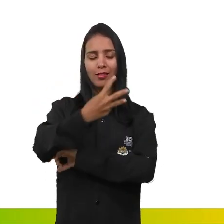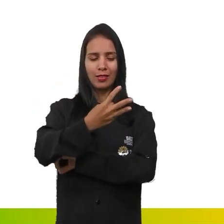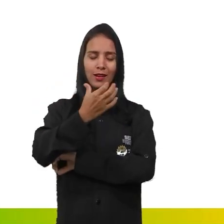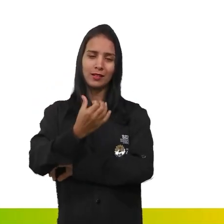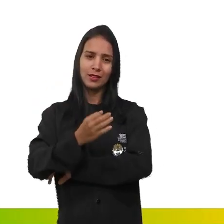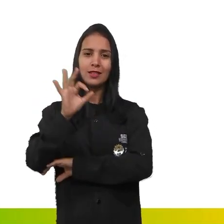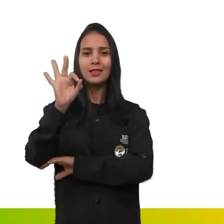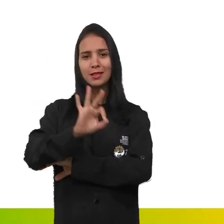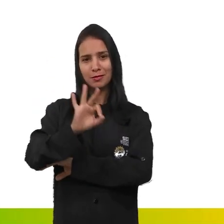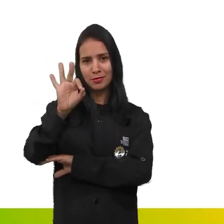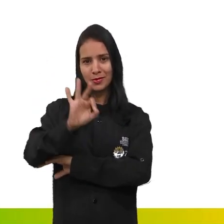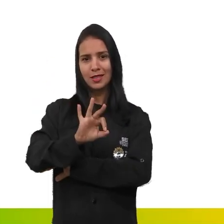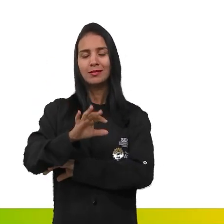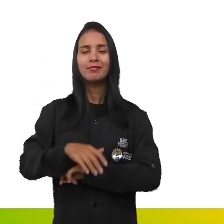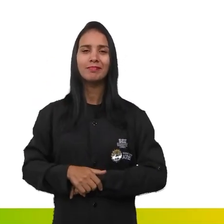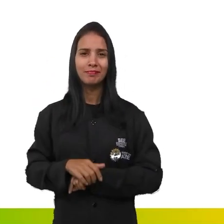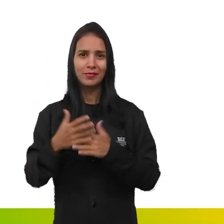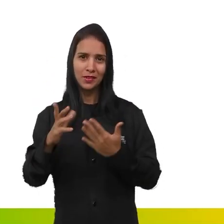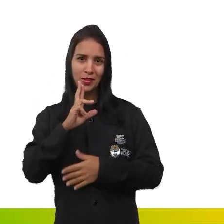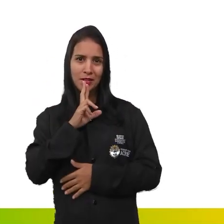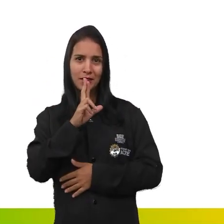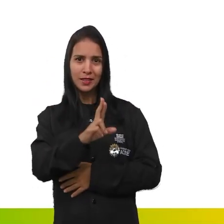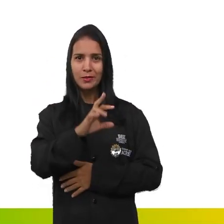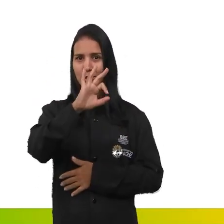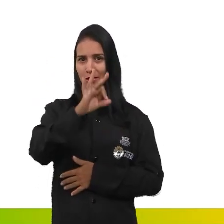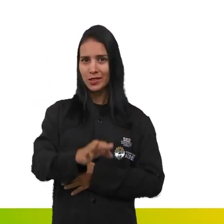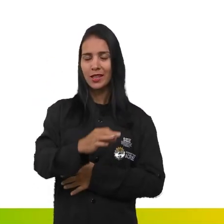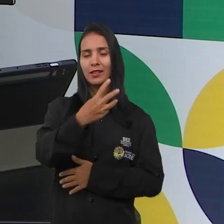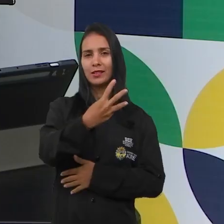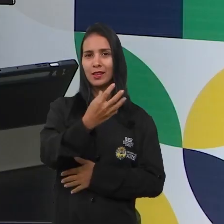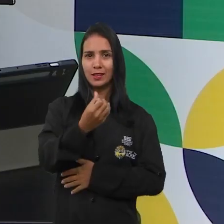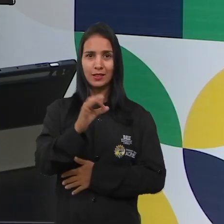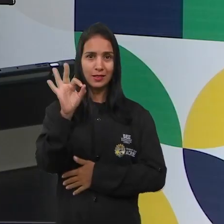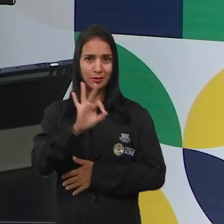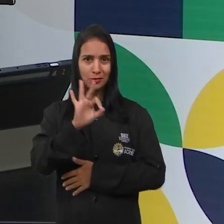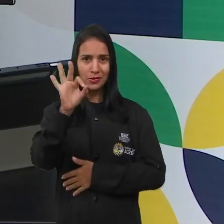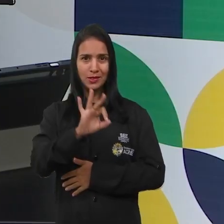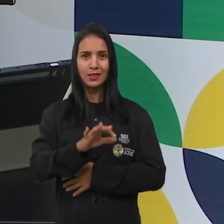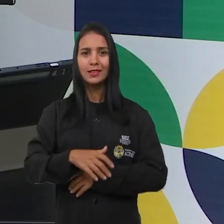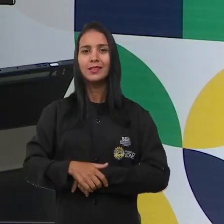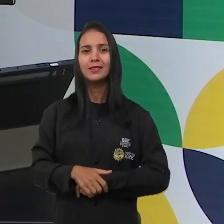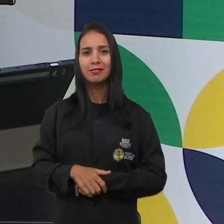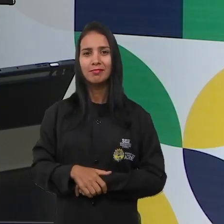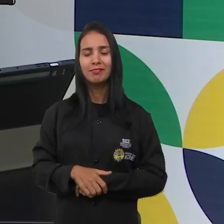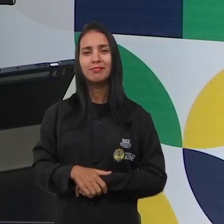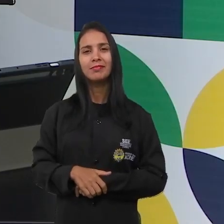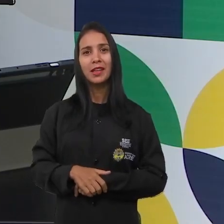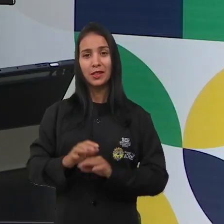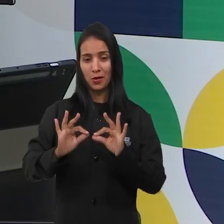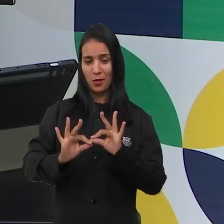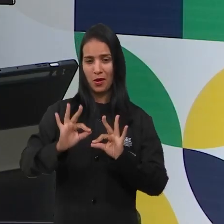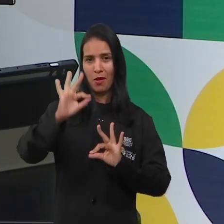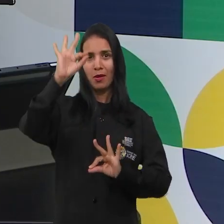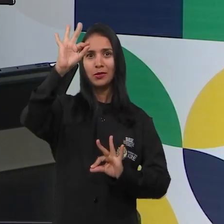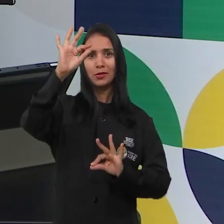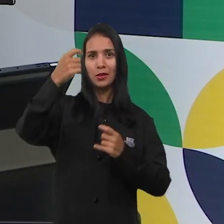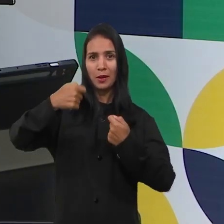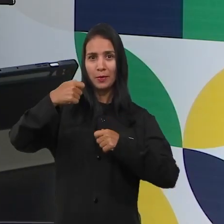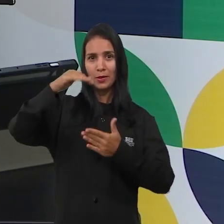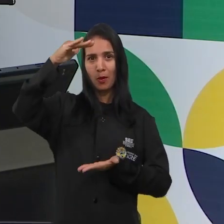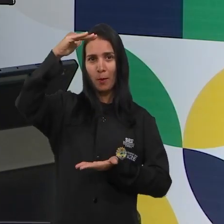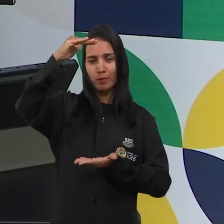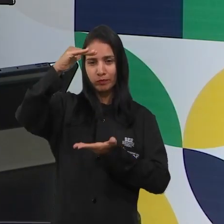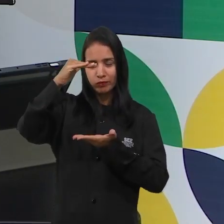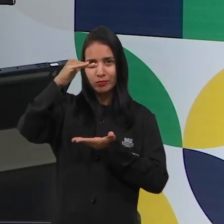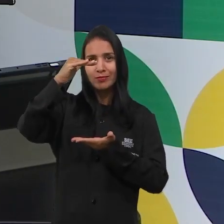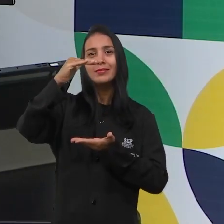36%. Então, essa é a redução da lata. A altura teve que reduzir 36% para